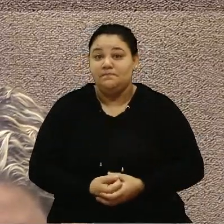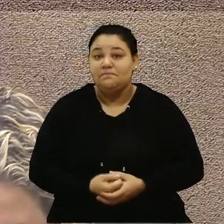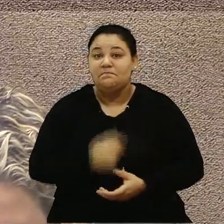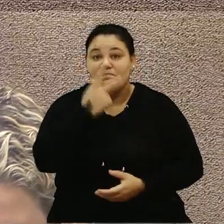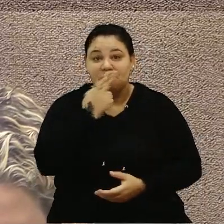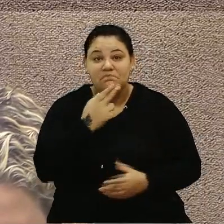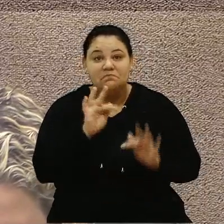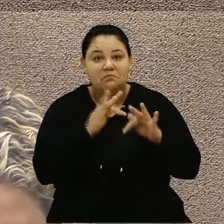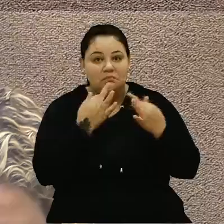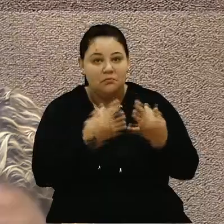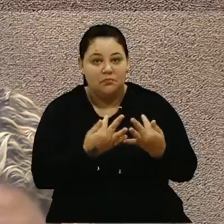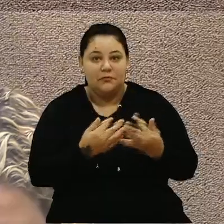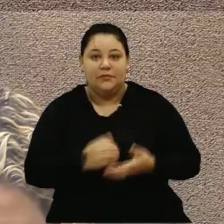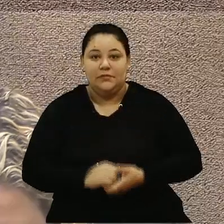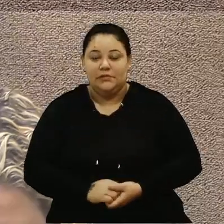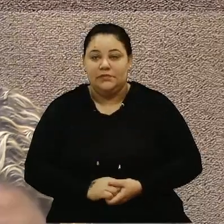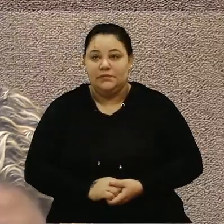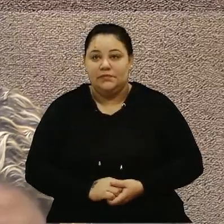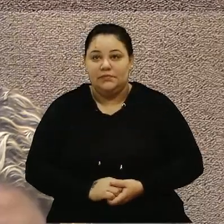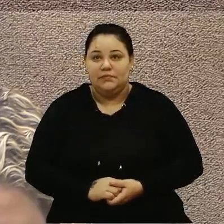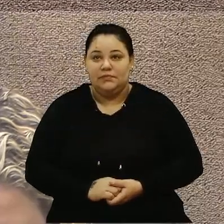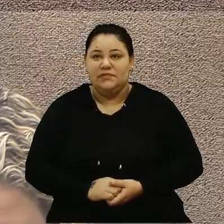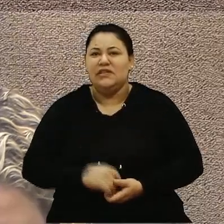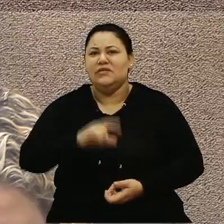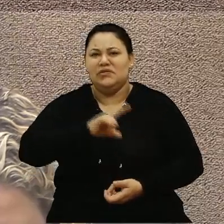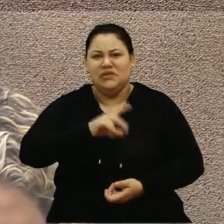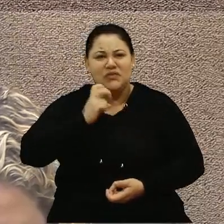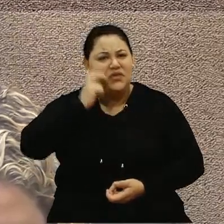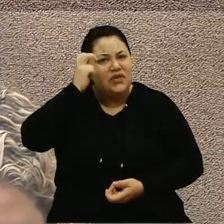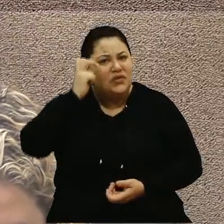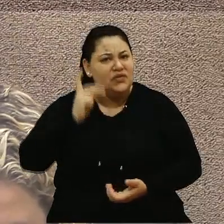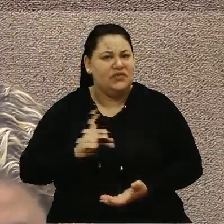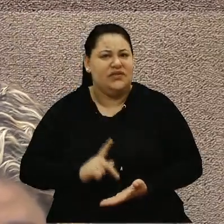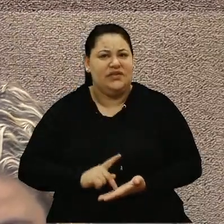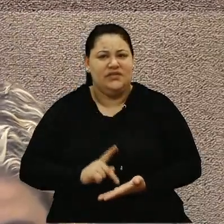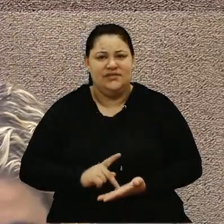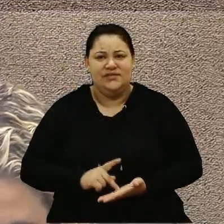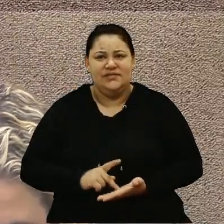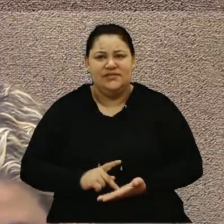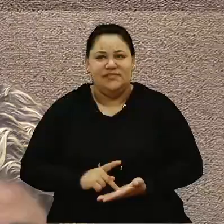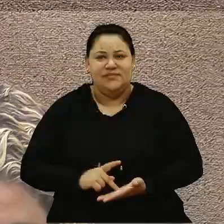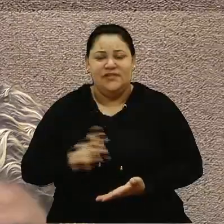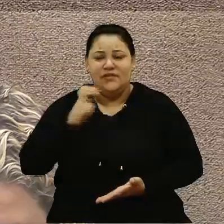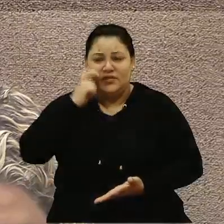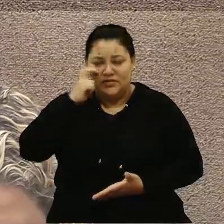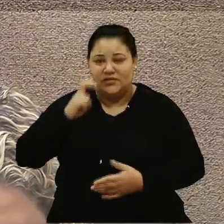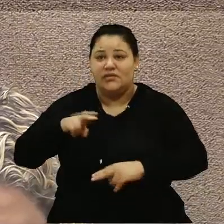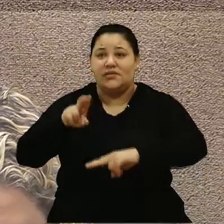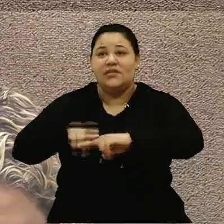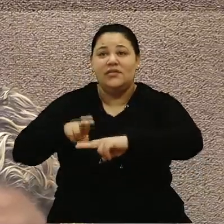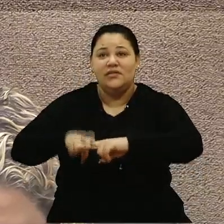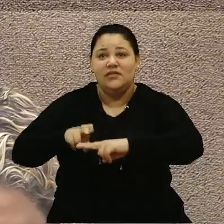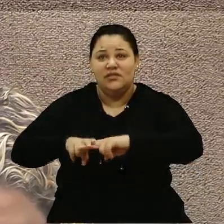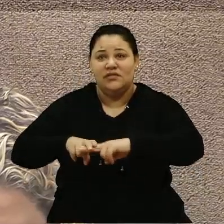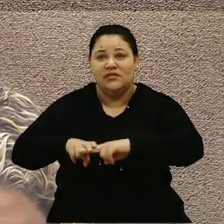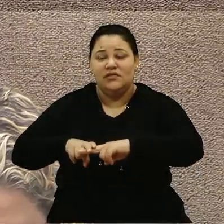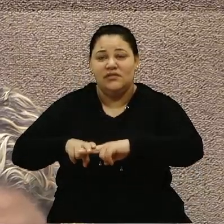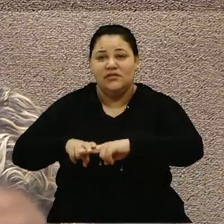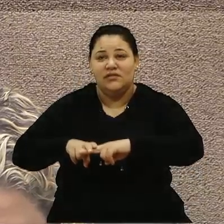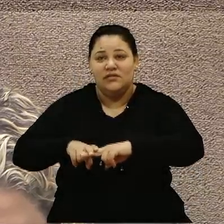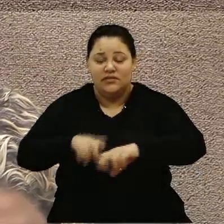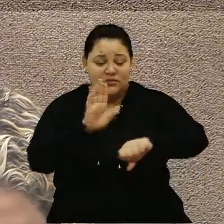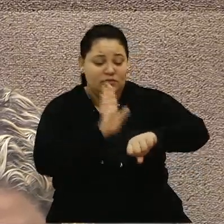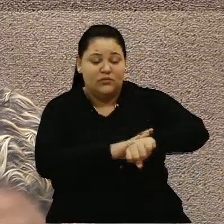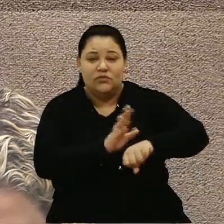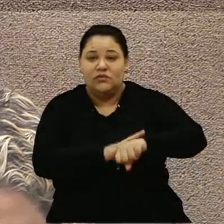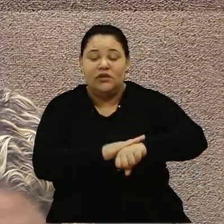familiar. Isso nos envergonha. Me envergonha estar nessa cadeira, num momento que o nosso